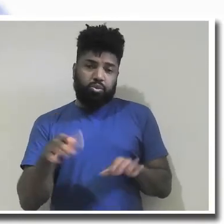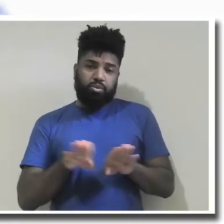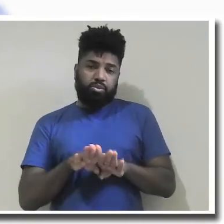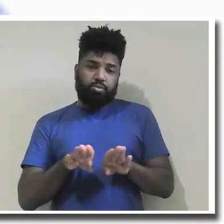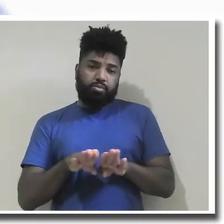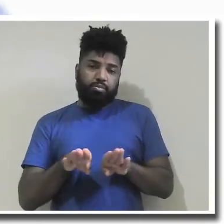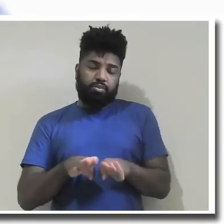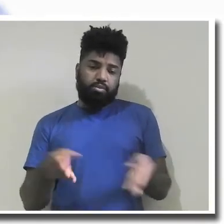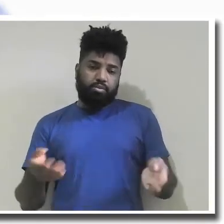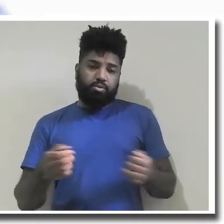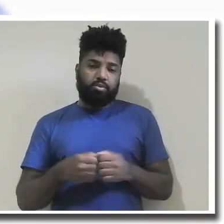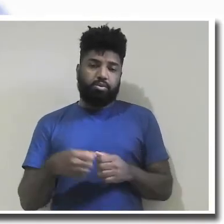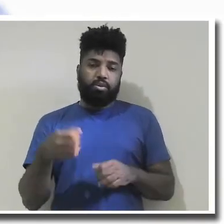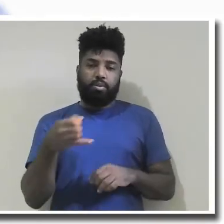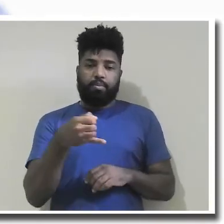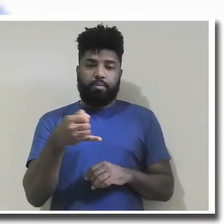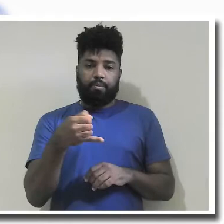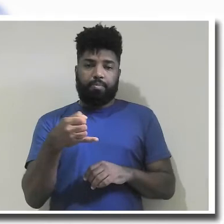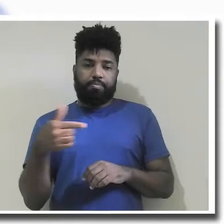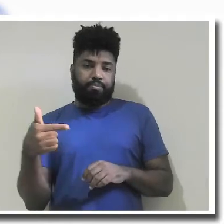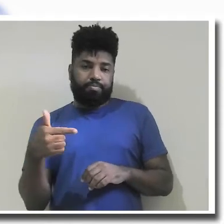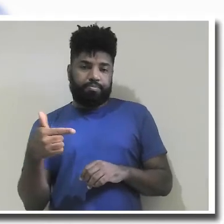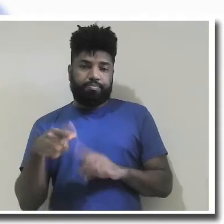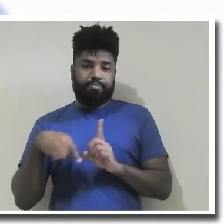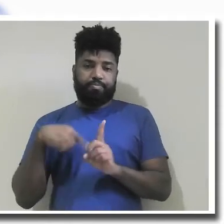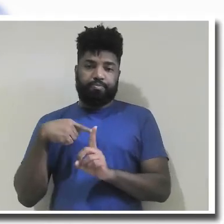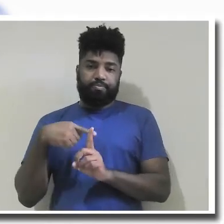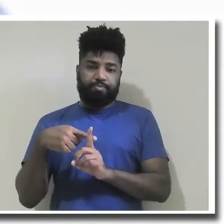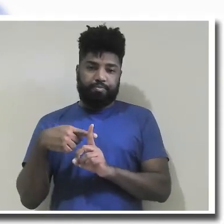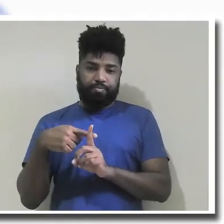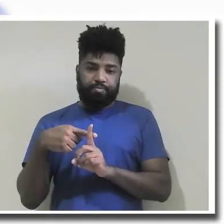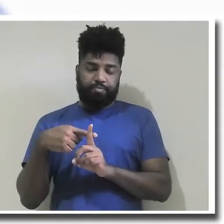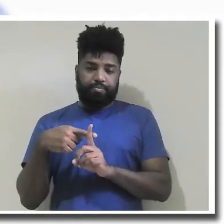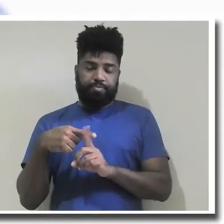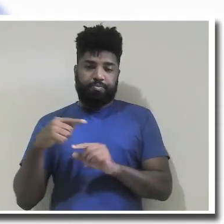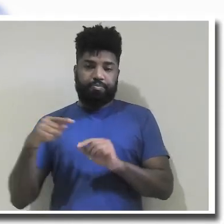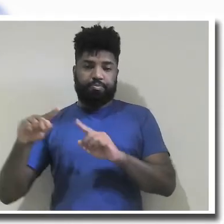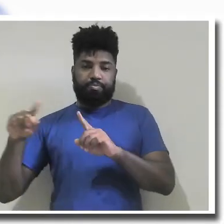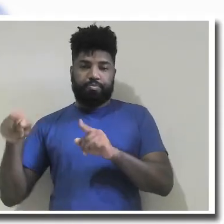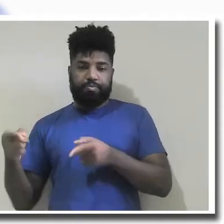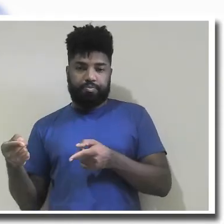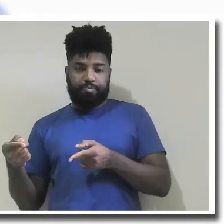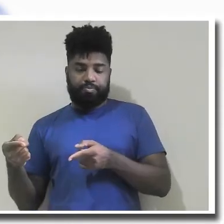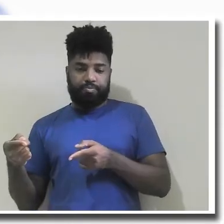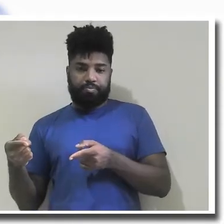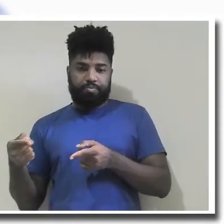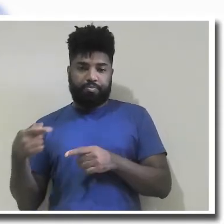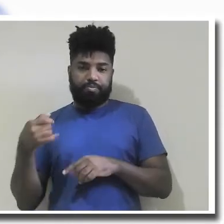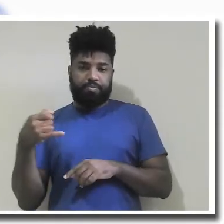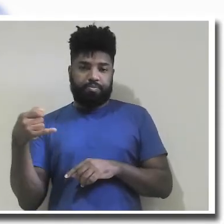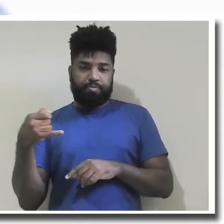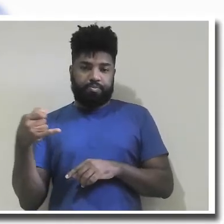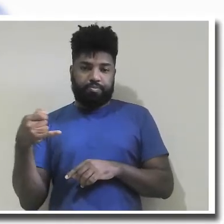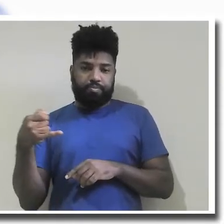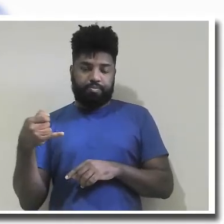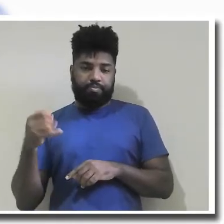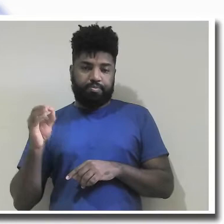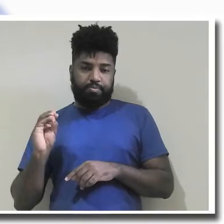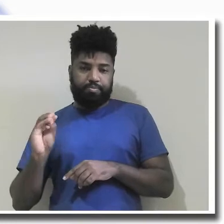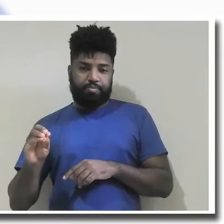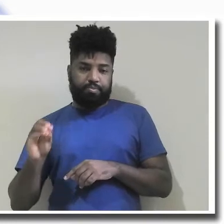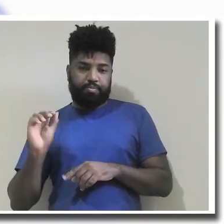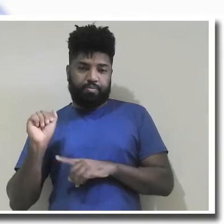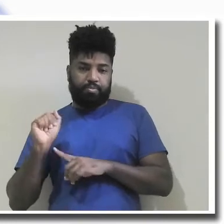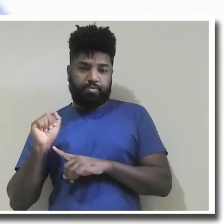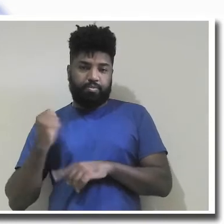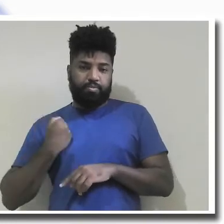vai ficar menos 2 mais, abre parênteses, menos, inserindo aqui o valor